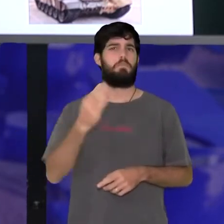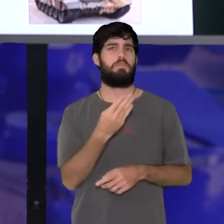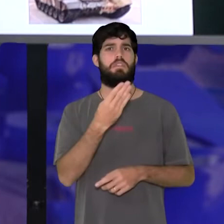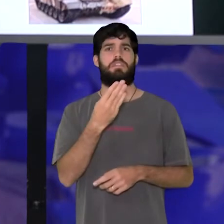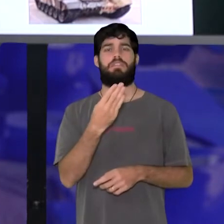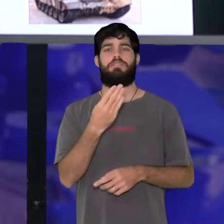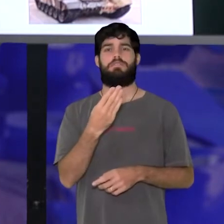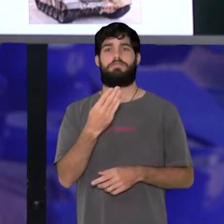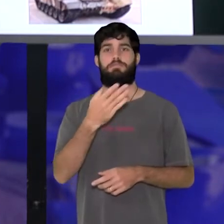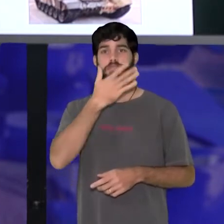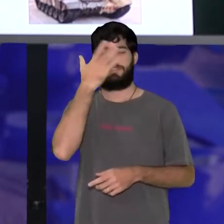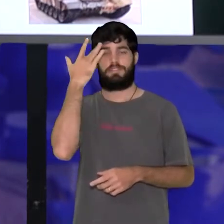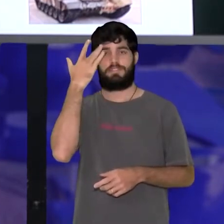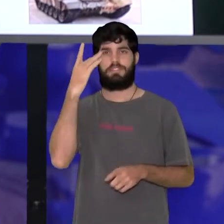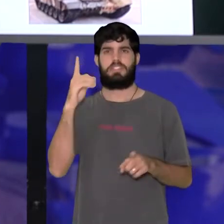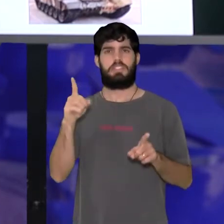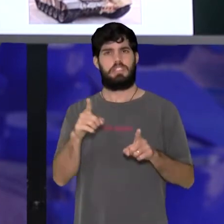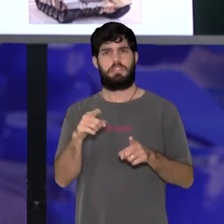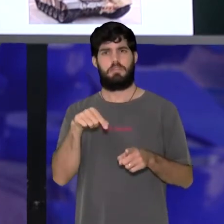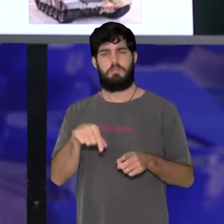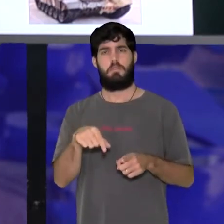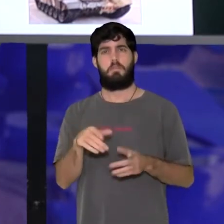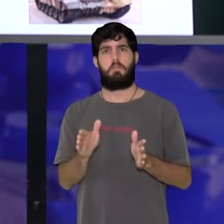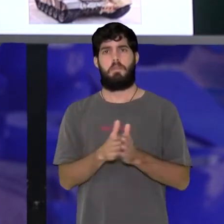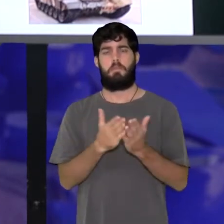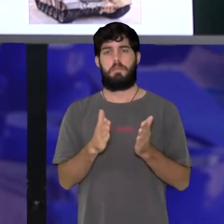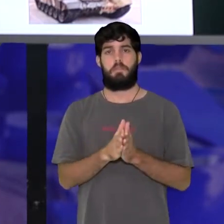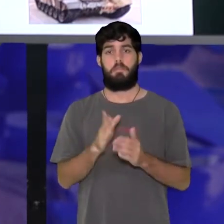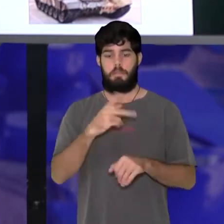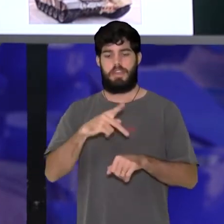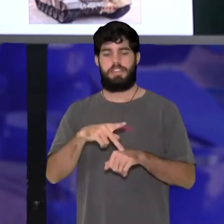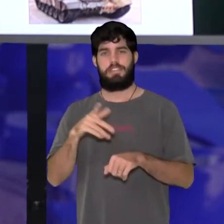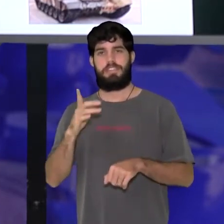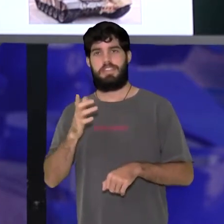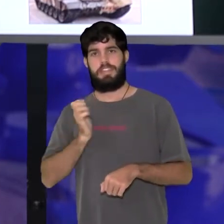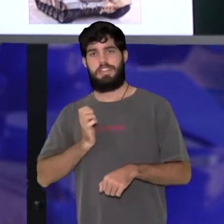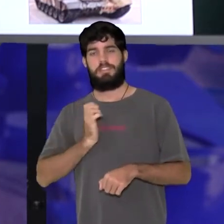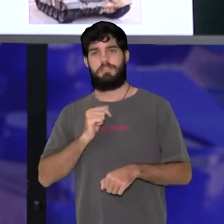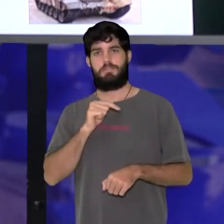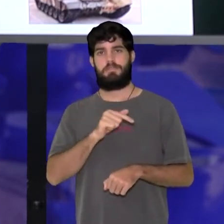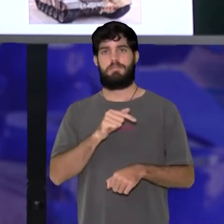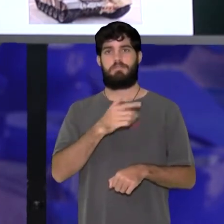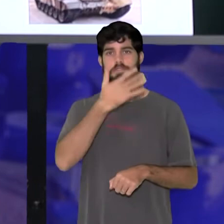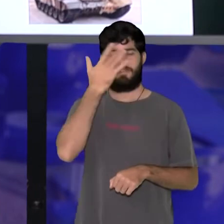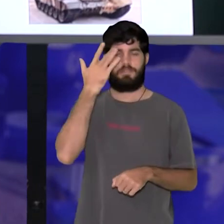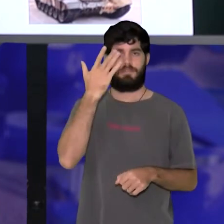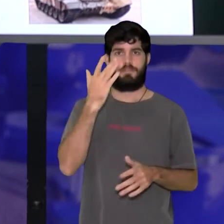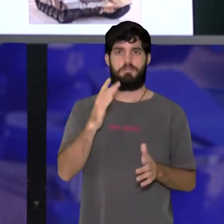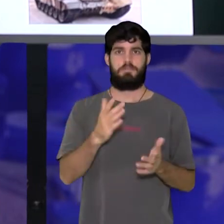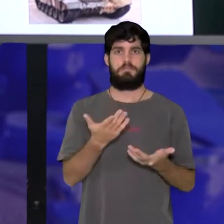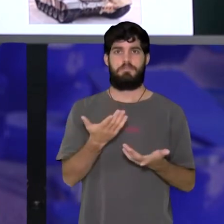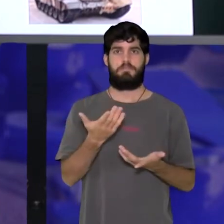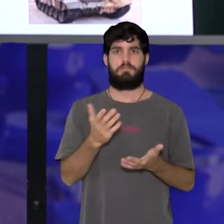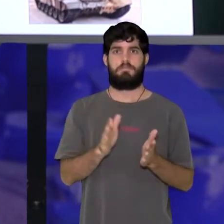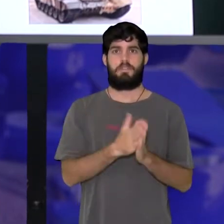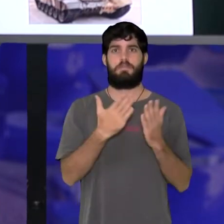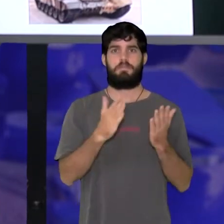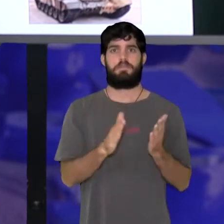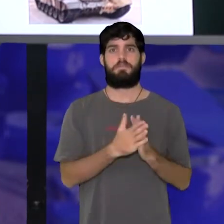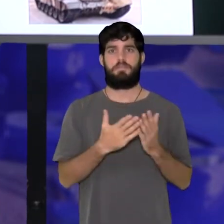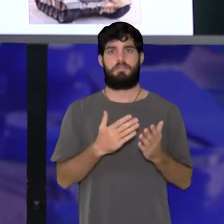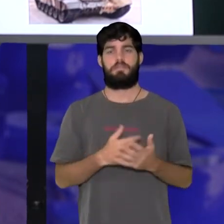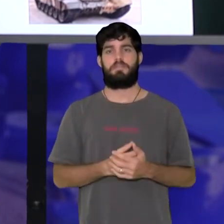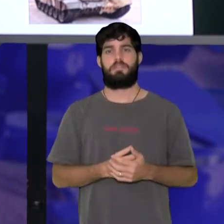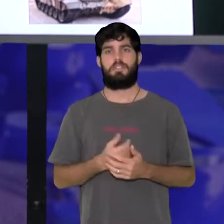extremamente pobres. O país é rico, as pessoas são pobres e a Índia já possui a sua bomba atômica.